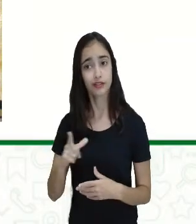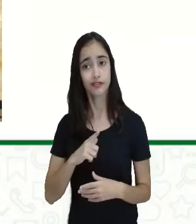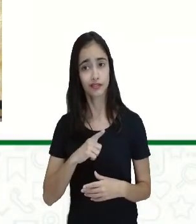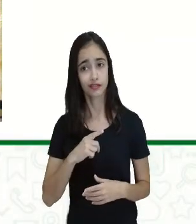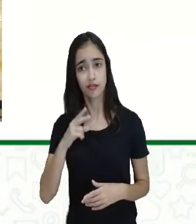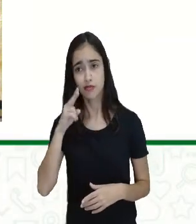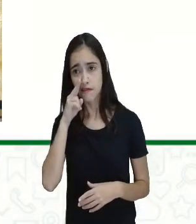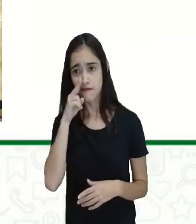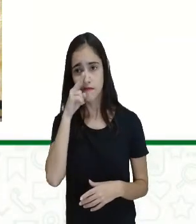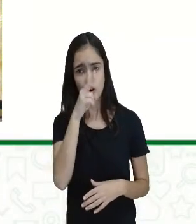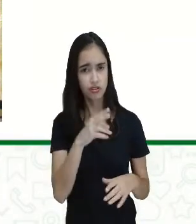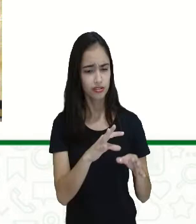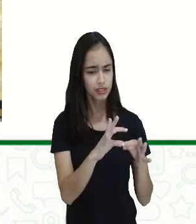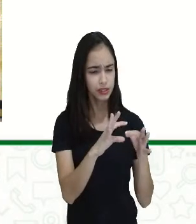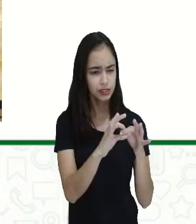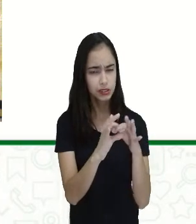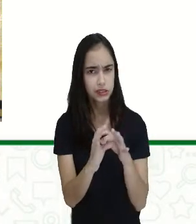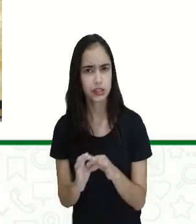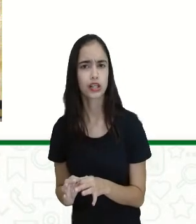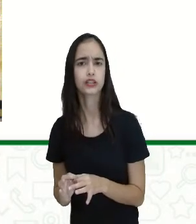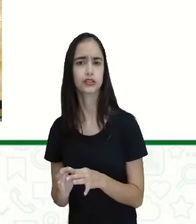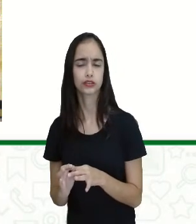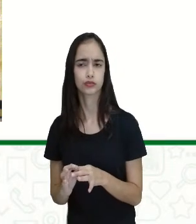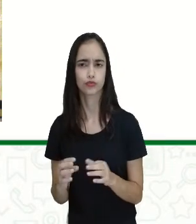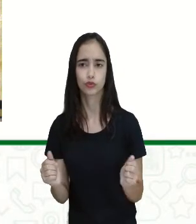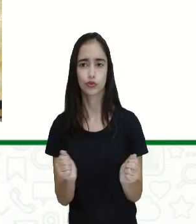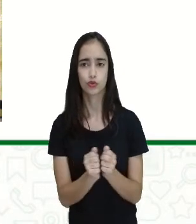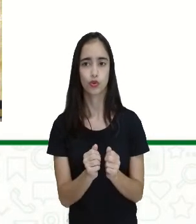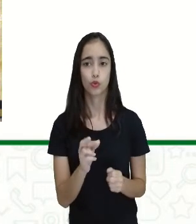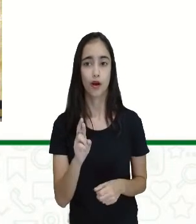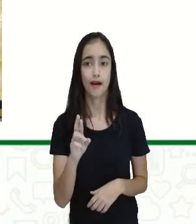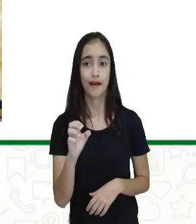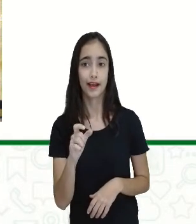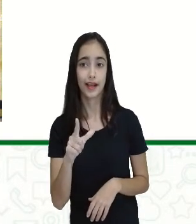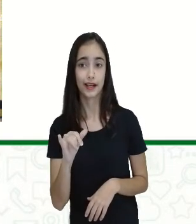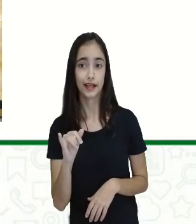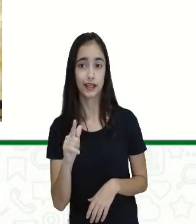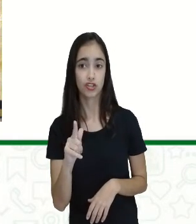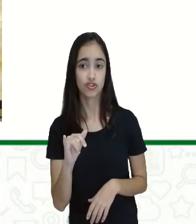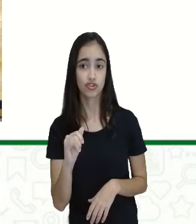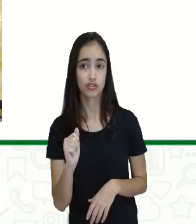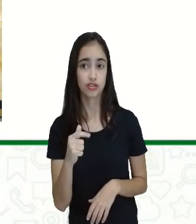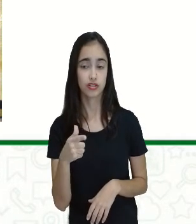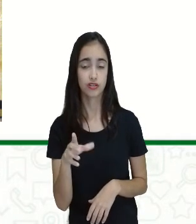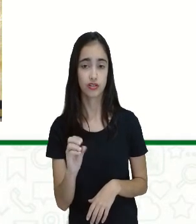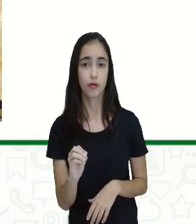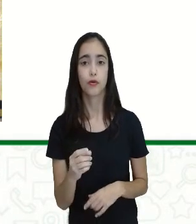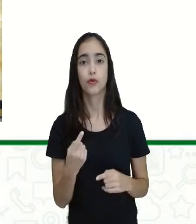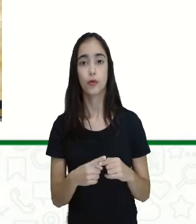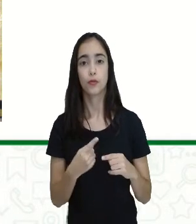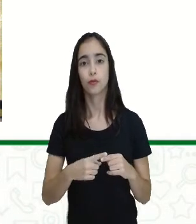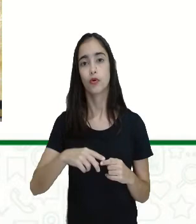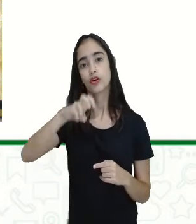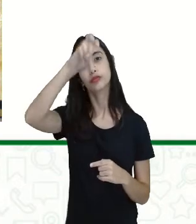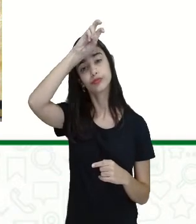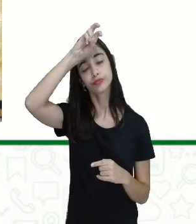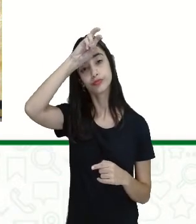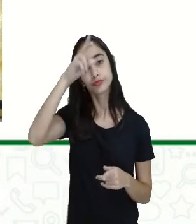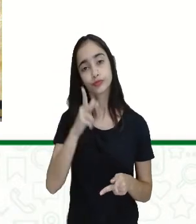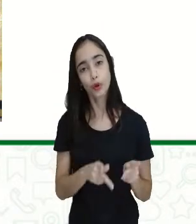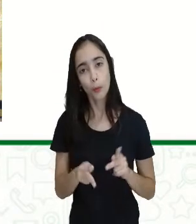forte ligação com a religião, né? Porque os egípcios acreditavam na imortalidade da alma e